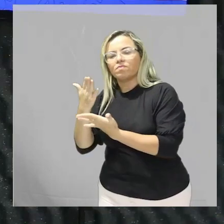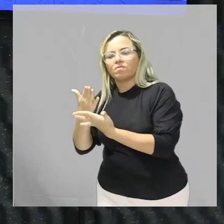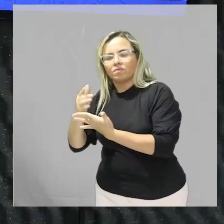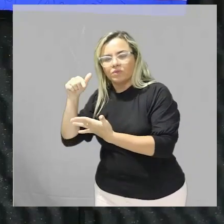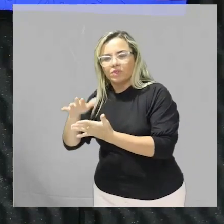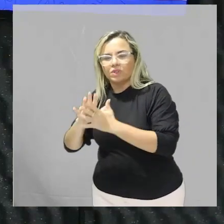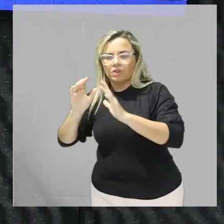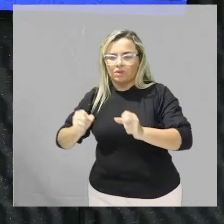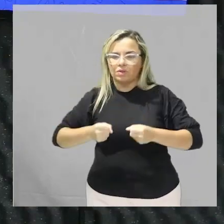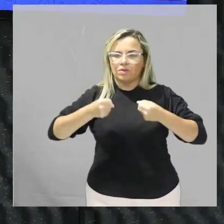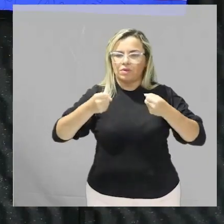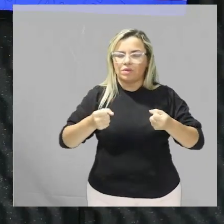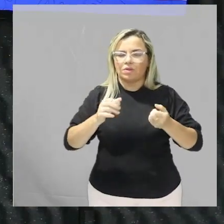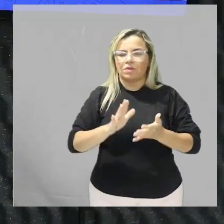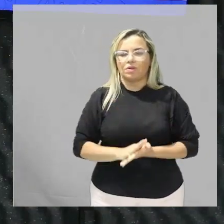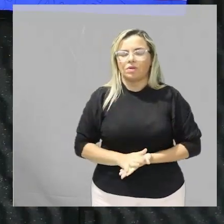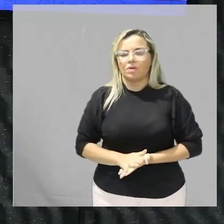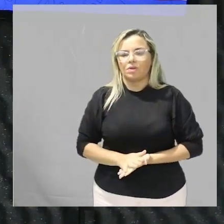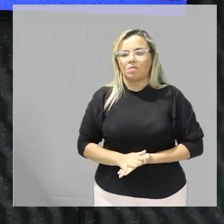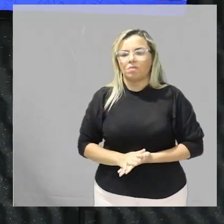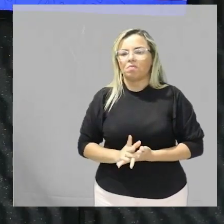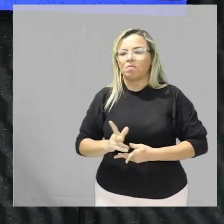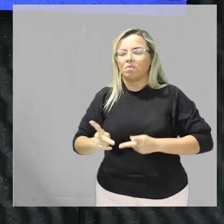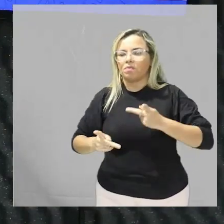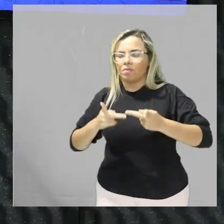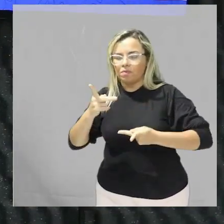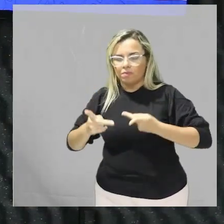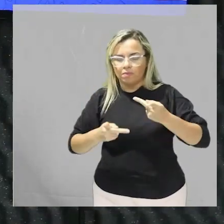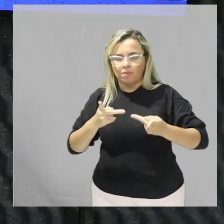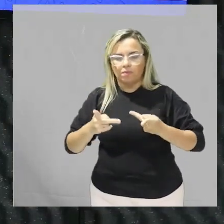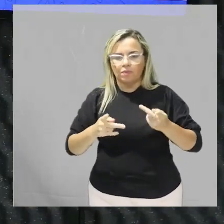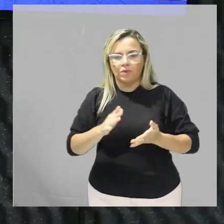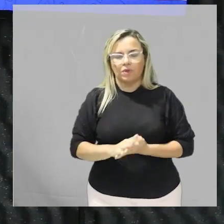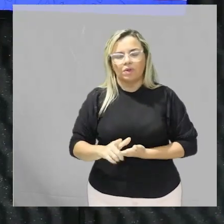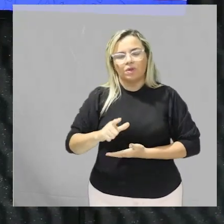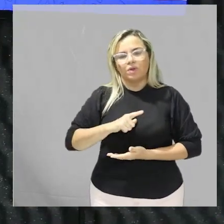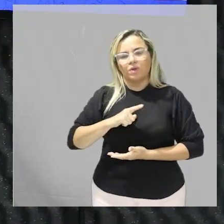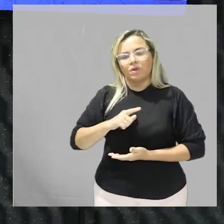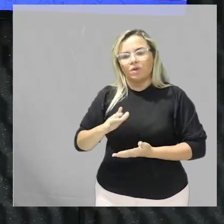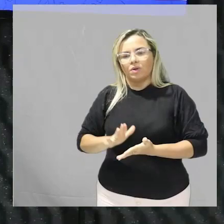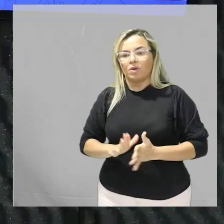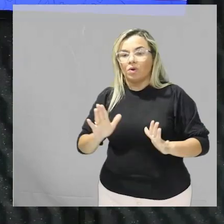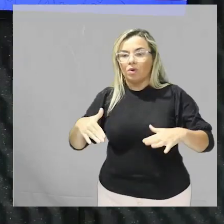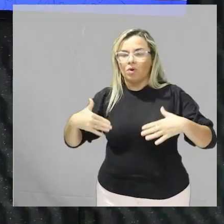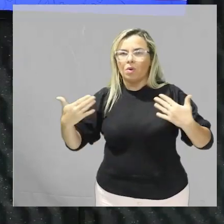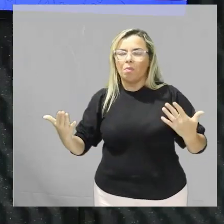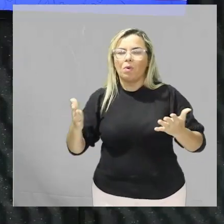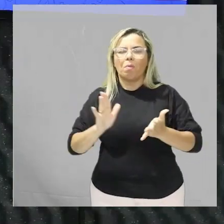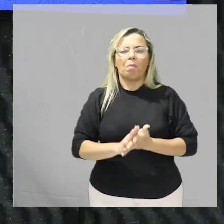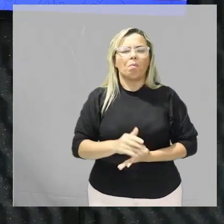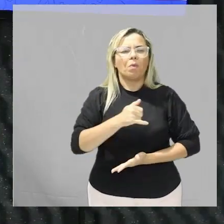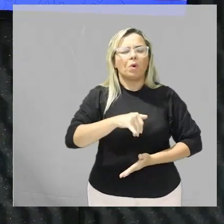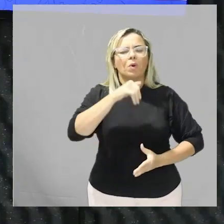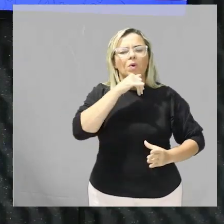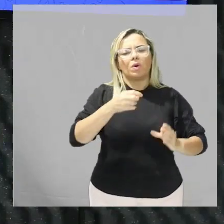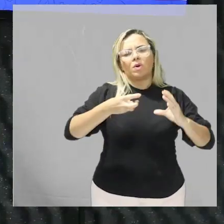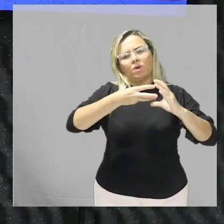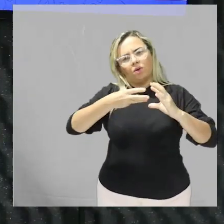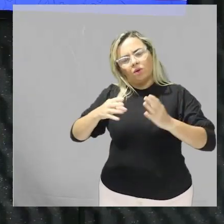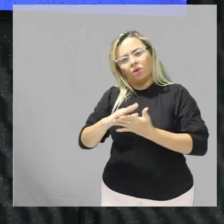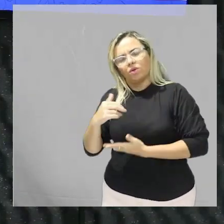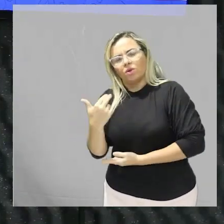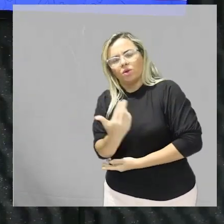gente pode mencionar, por exemplo, as partes que constituem, por exemplo, uma célula. Nós sabemos que uma